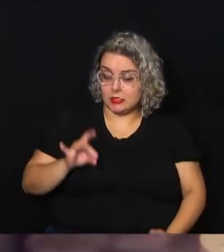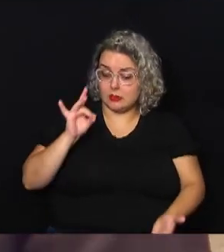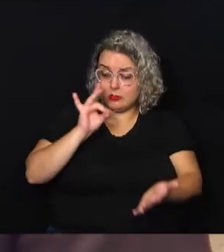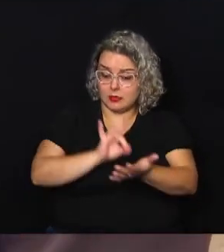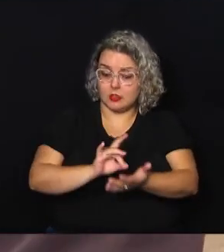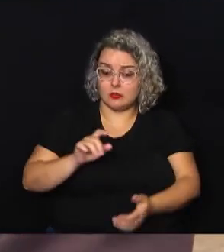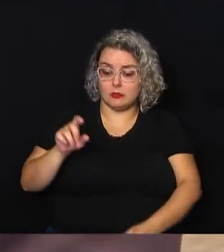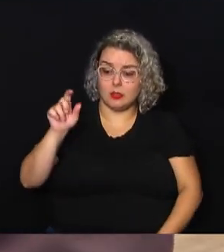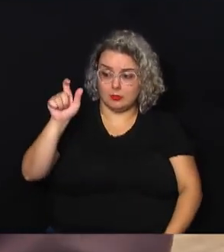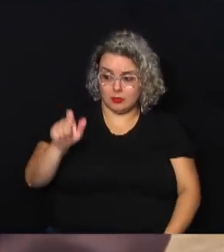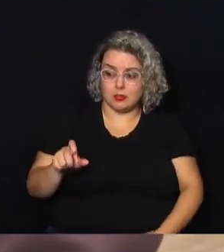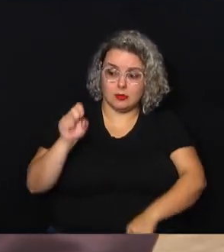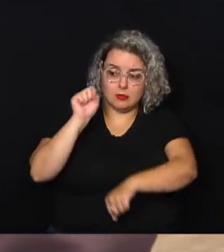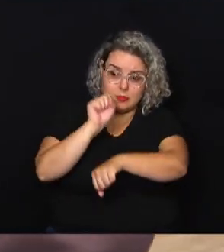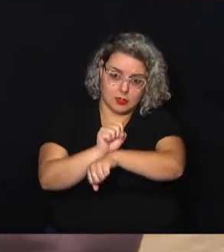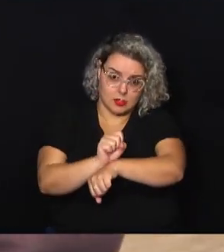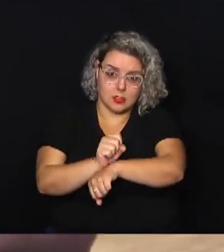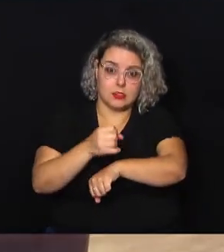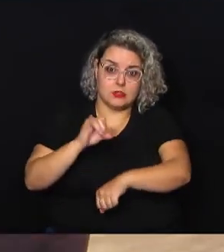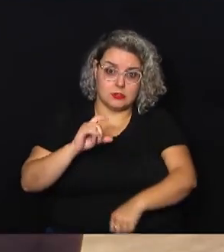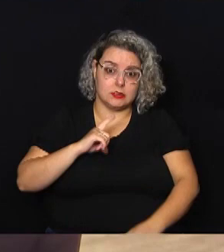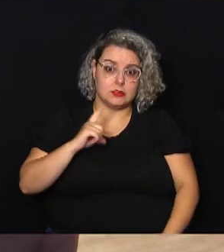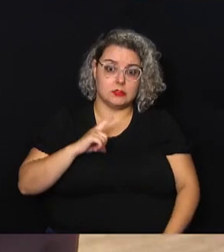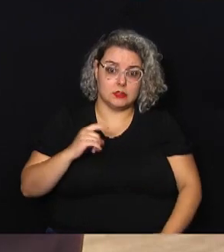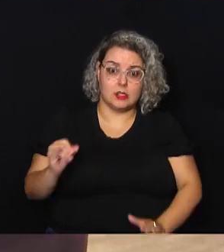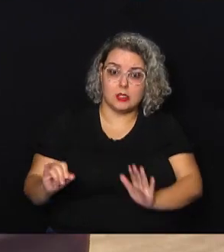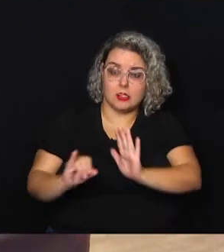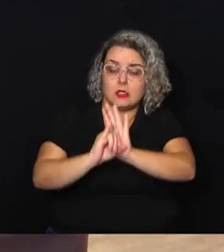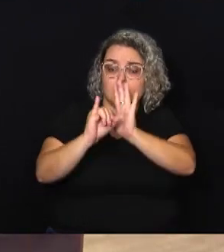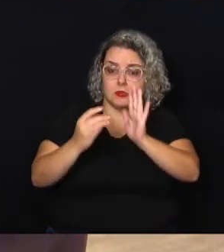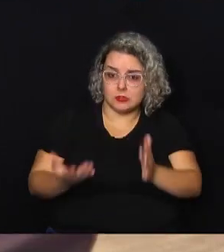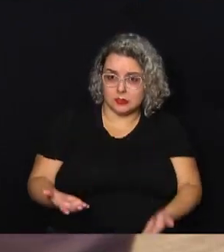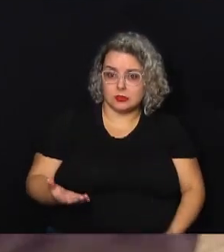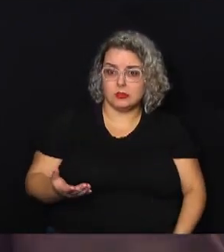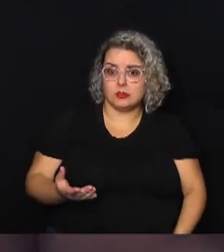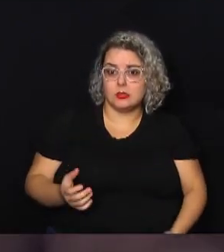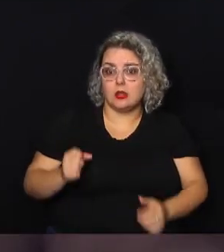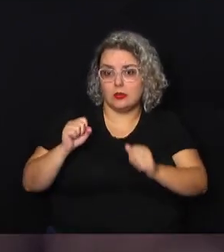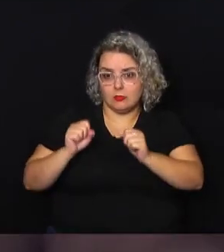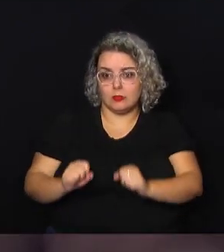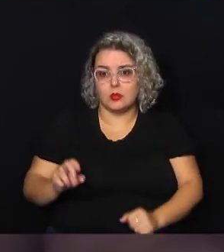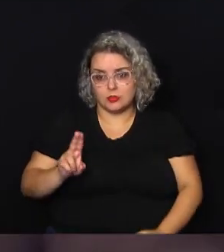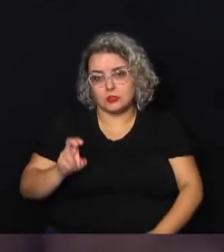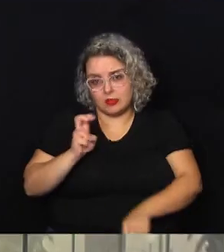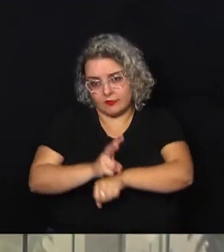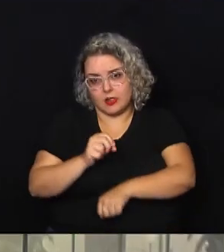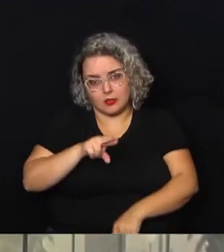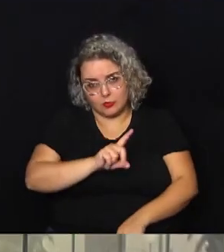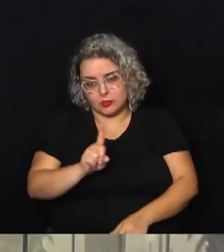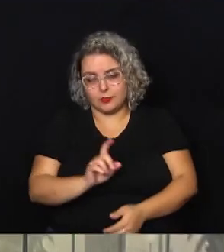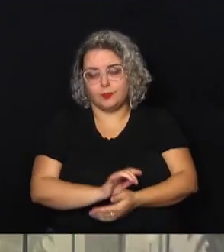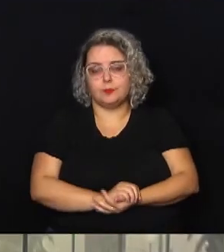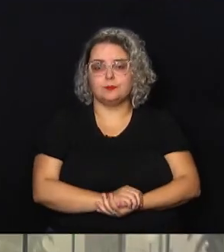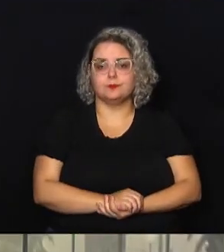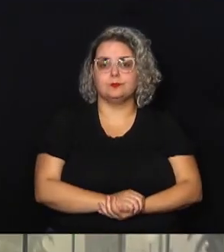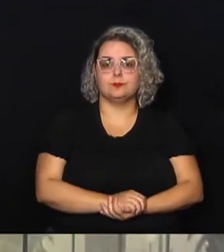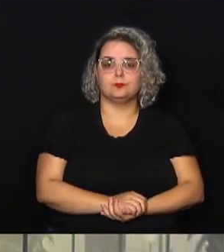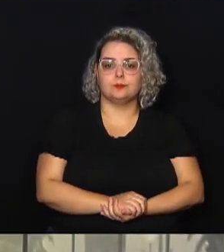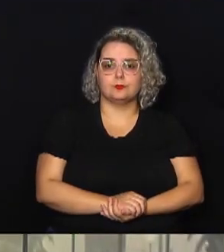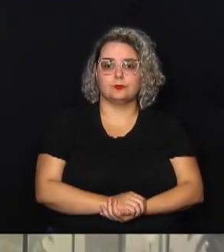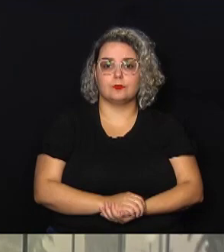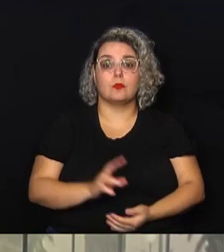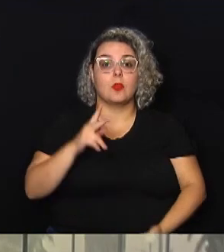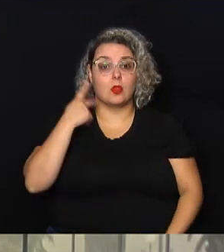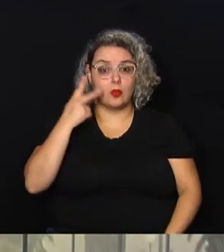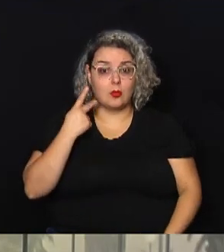pessoa que tá parada ali se ela tem a identificação e se faz capaz de usar a vaga ou não o